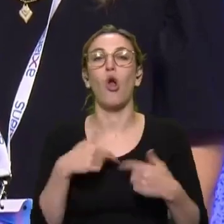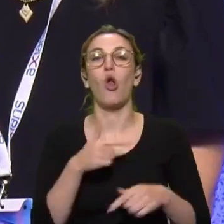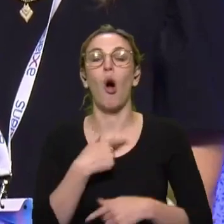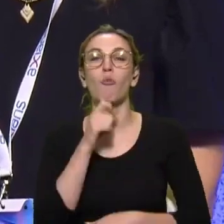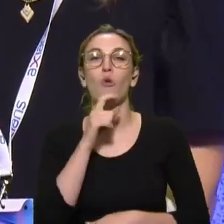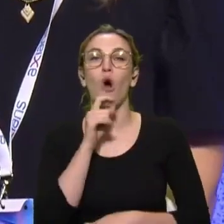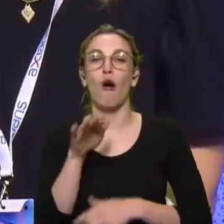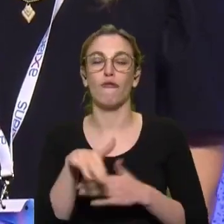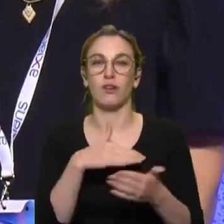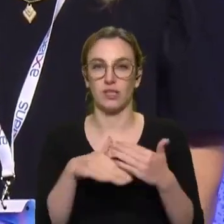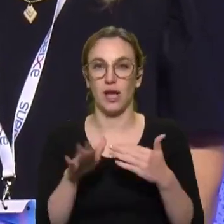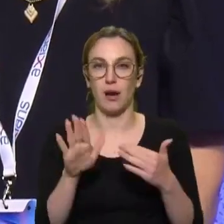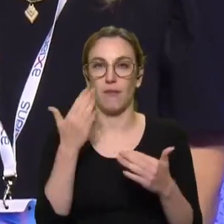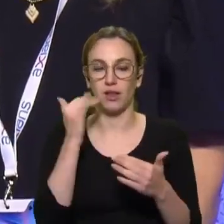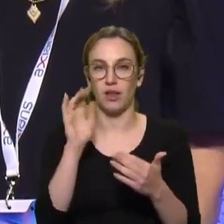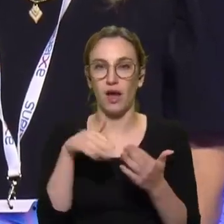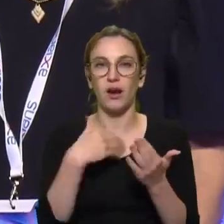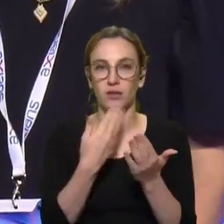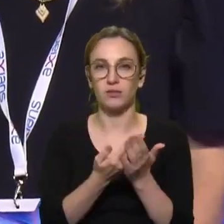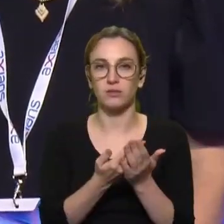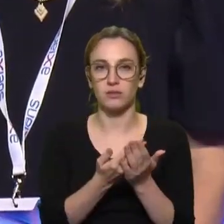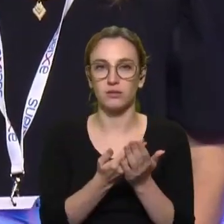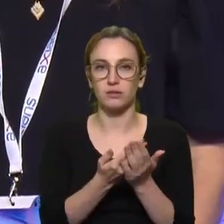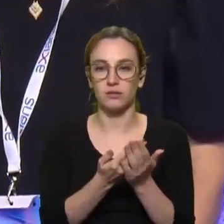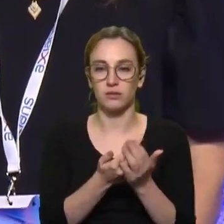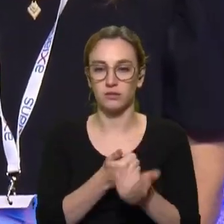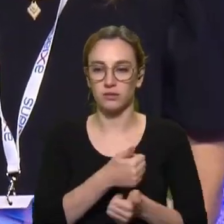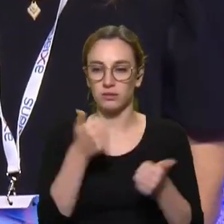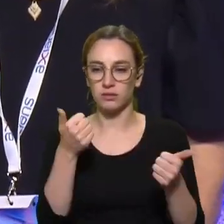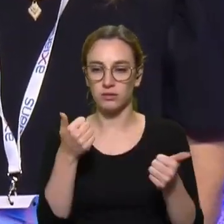contribuir para uma melhor